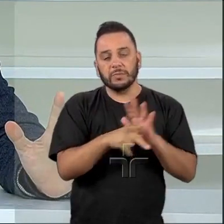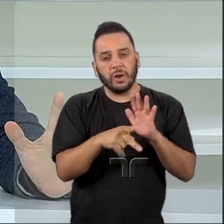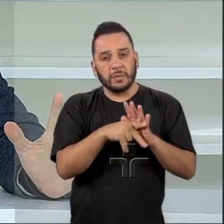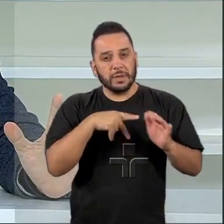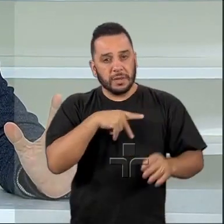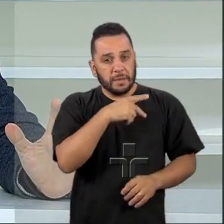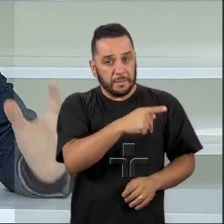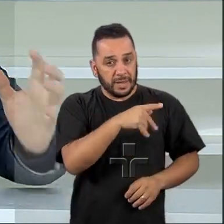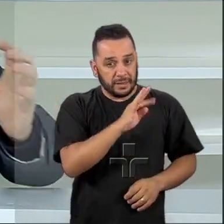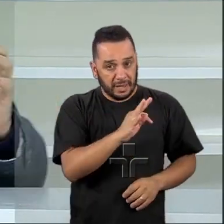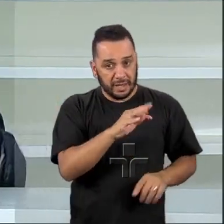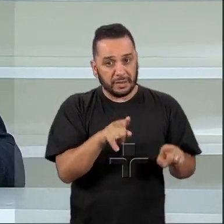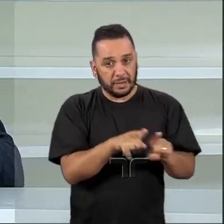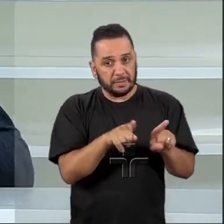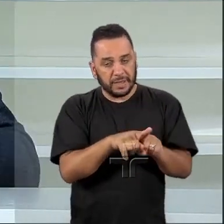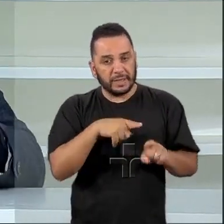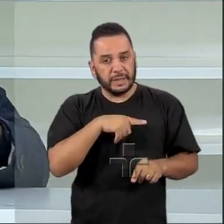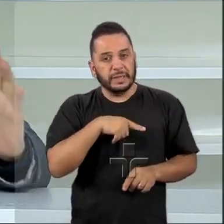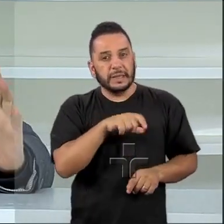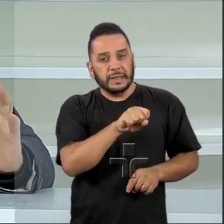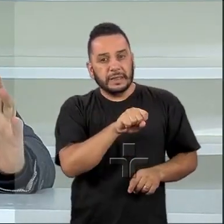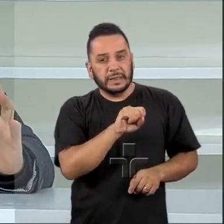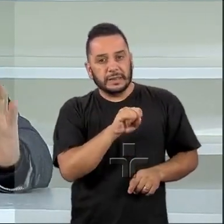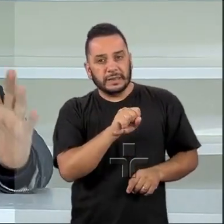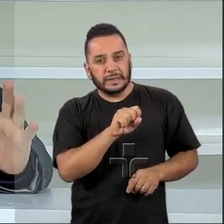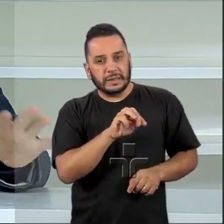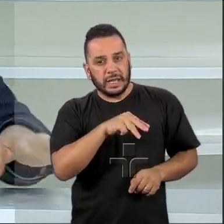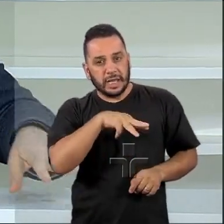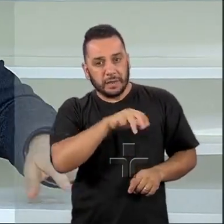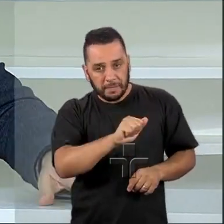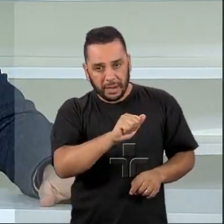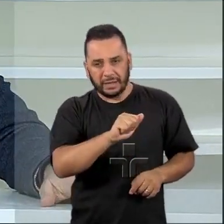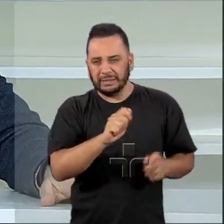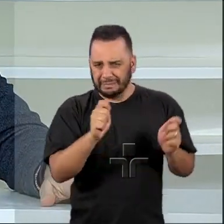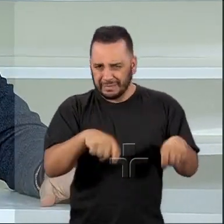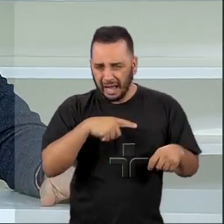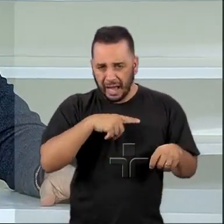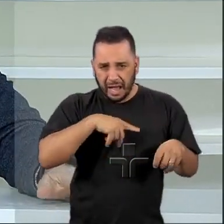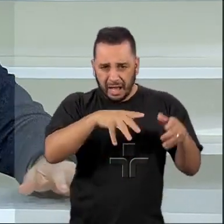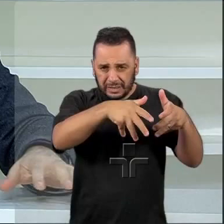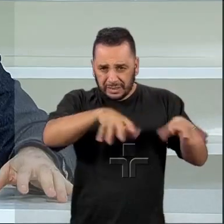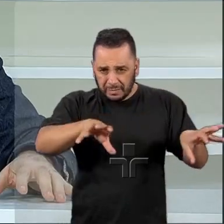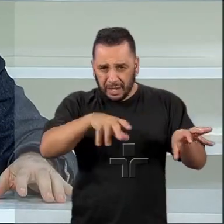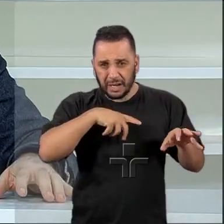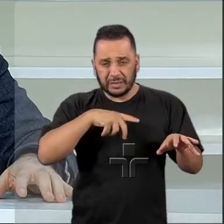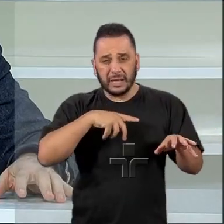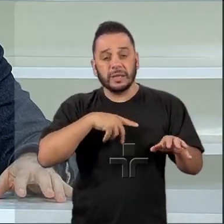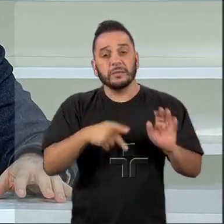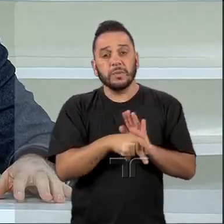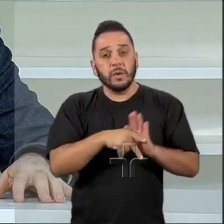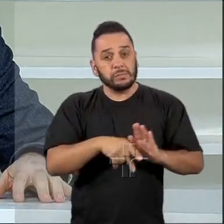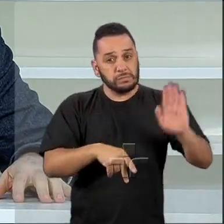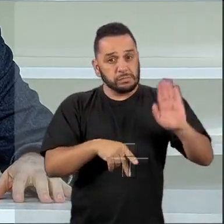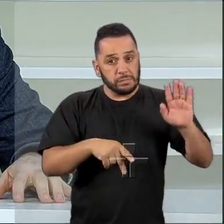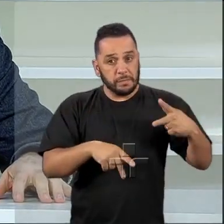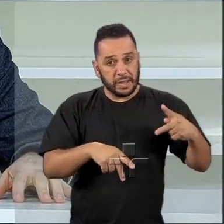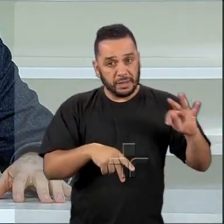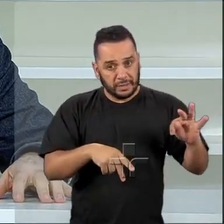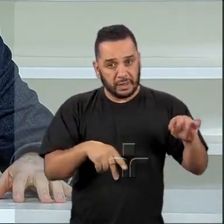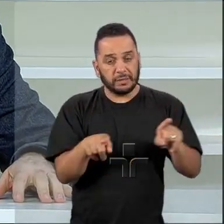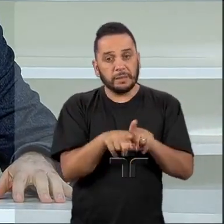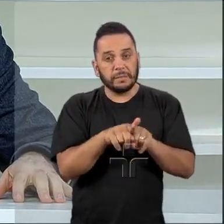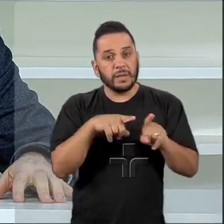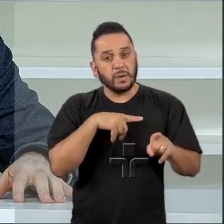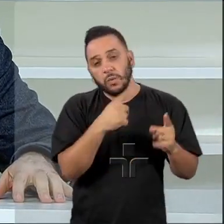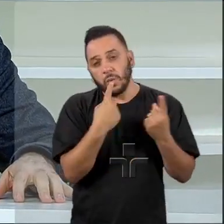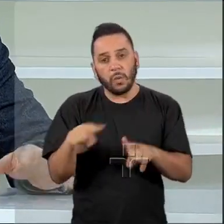essa candidatura. Então, a questão é a seguinte, o quanto é possível separar a candidatura do PT da força